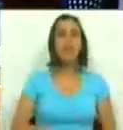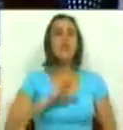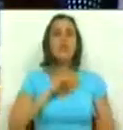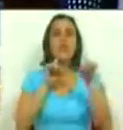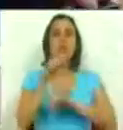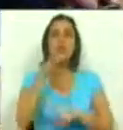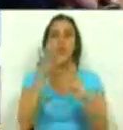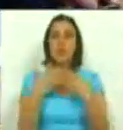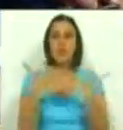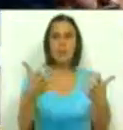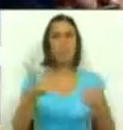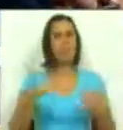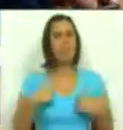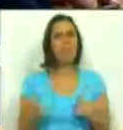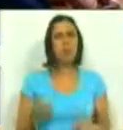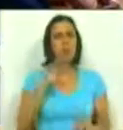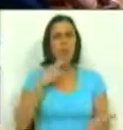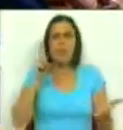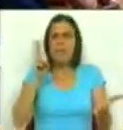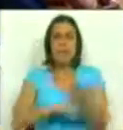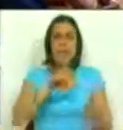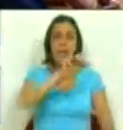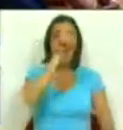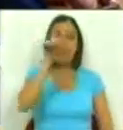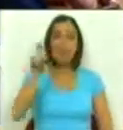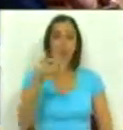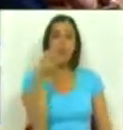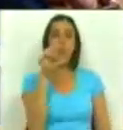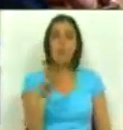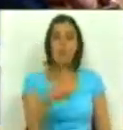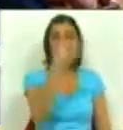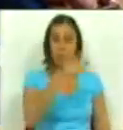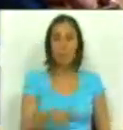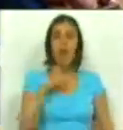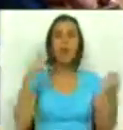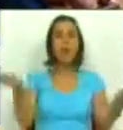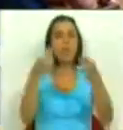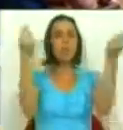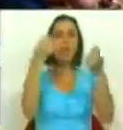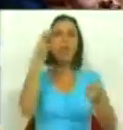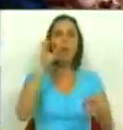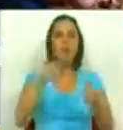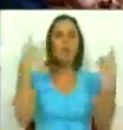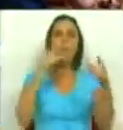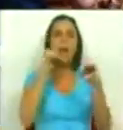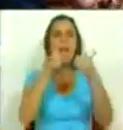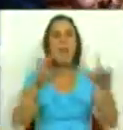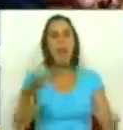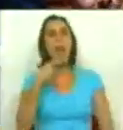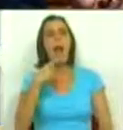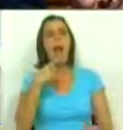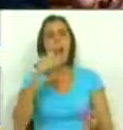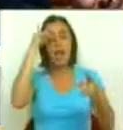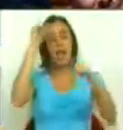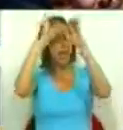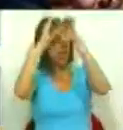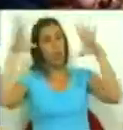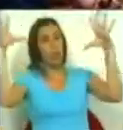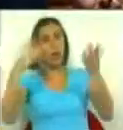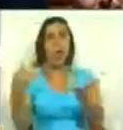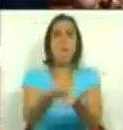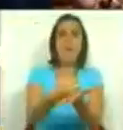Senhores Deputados, não devemos levar a sério as questões da bancada comunista. Os slogans do PCP são mera linguagem retórica,